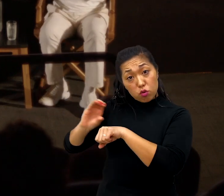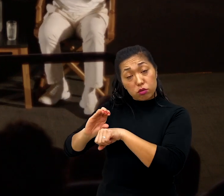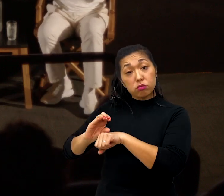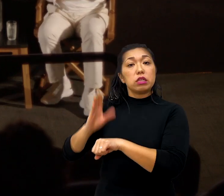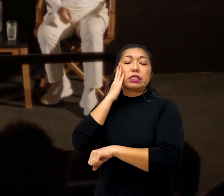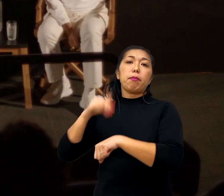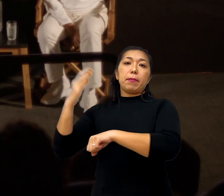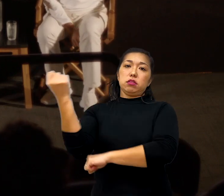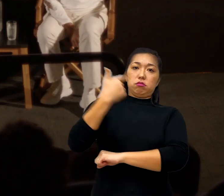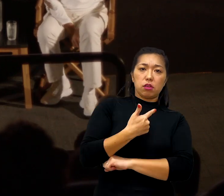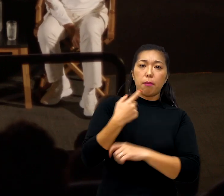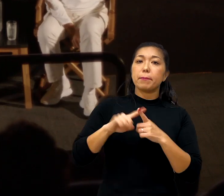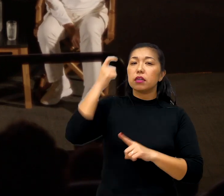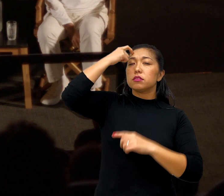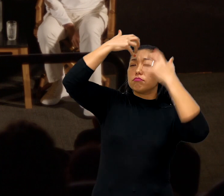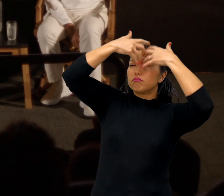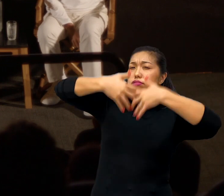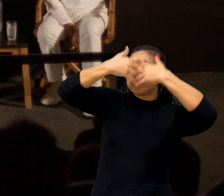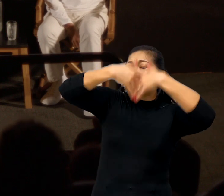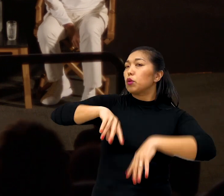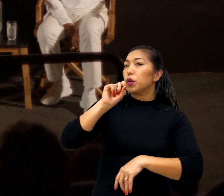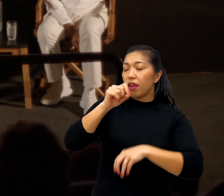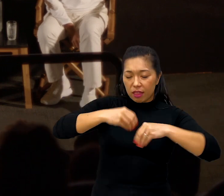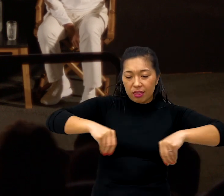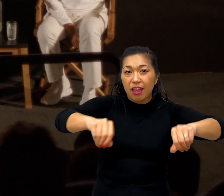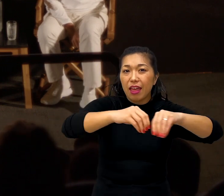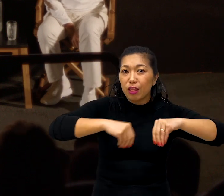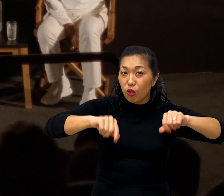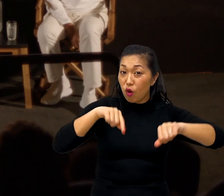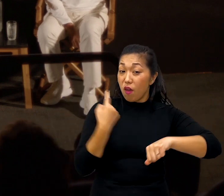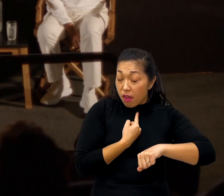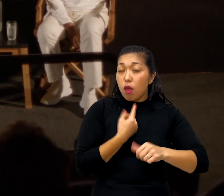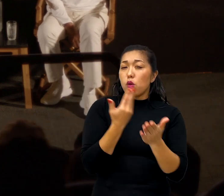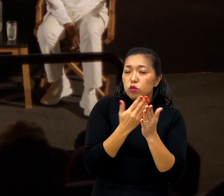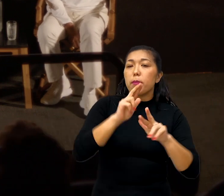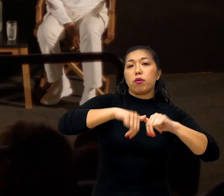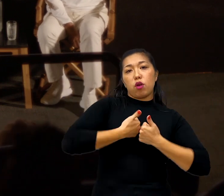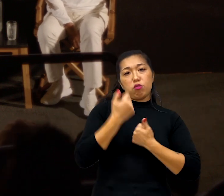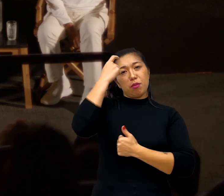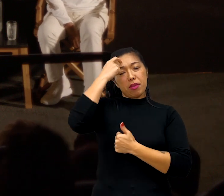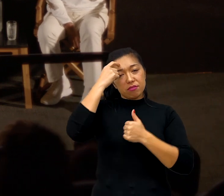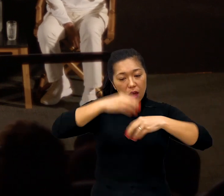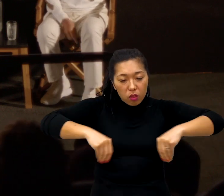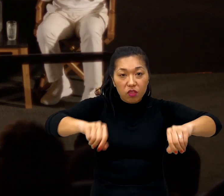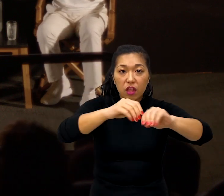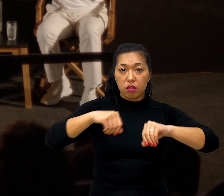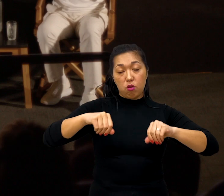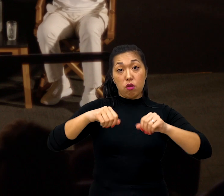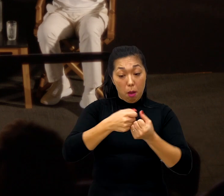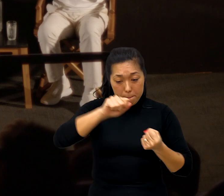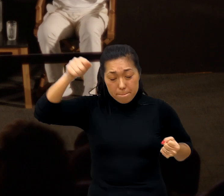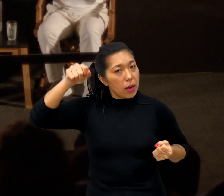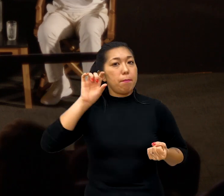menino não sabe pensar a cartografia. E eu estou aqui para pensar a cartografia. Qual é a cartografia